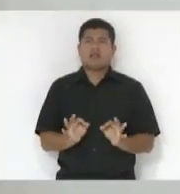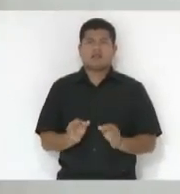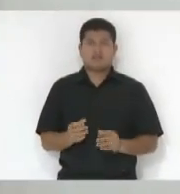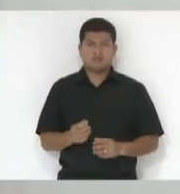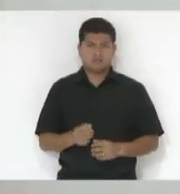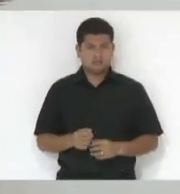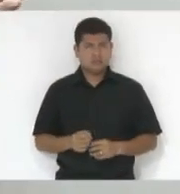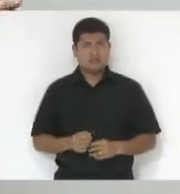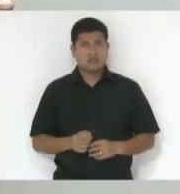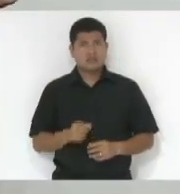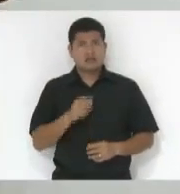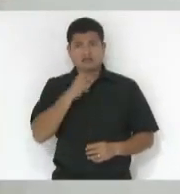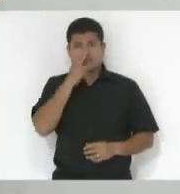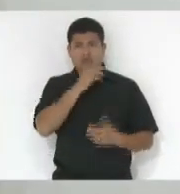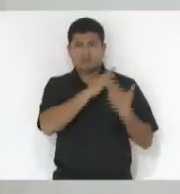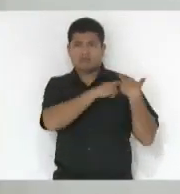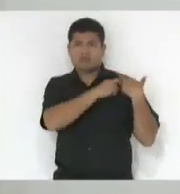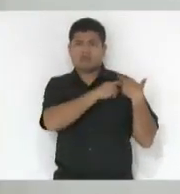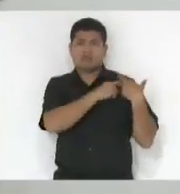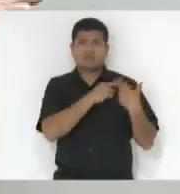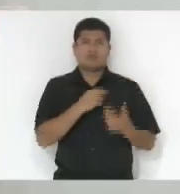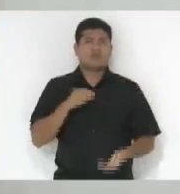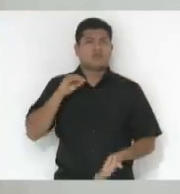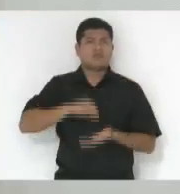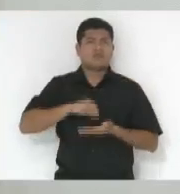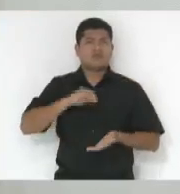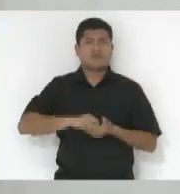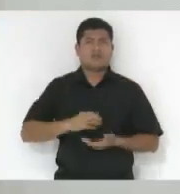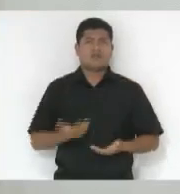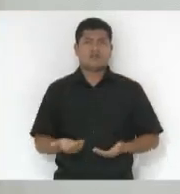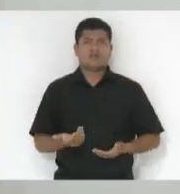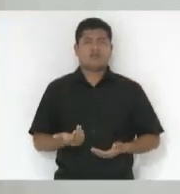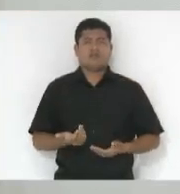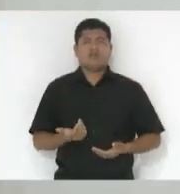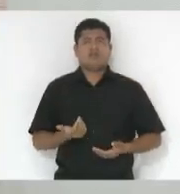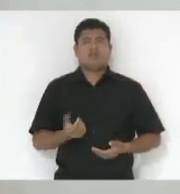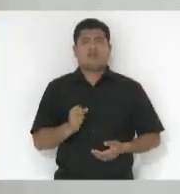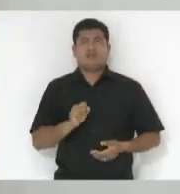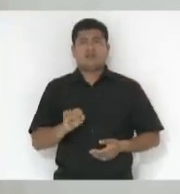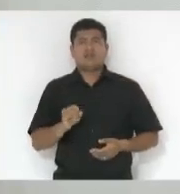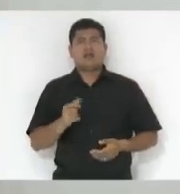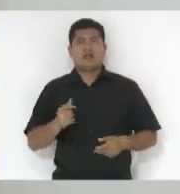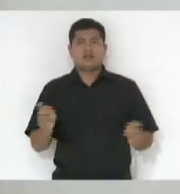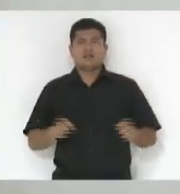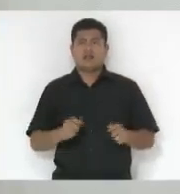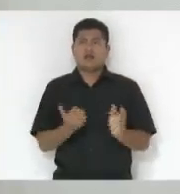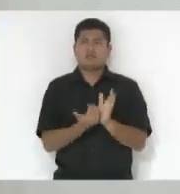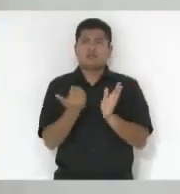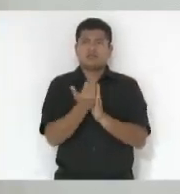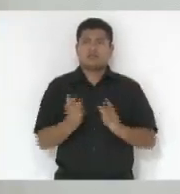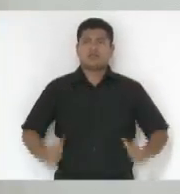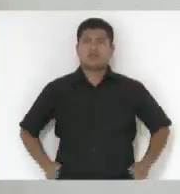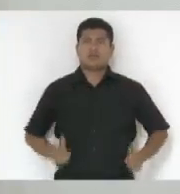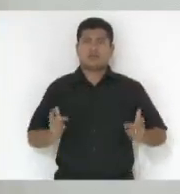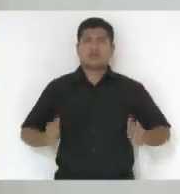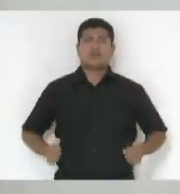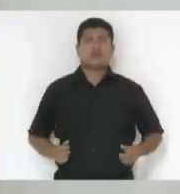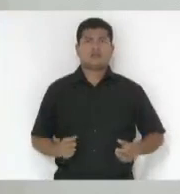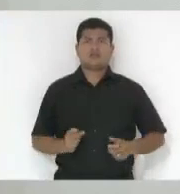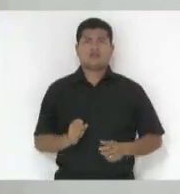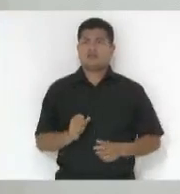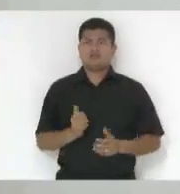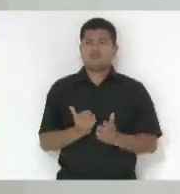Isso é irresponsável se algum parlamentar faz o discurso de que pode aumentar gastos sem aumentar tributos.